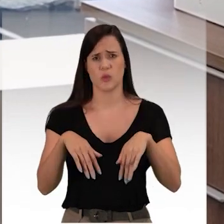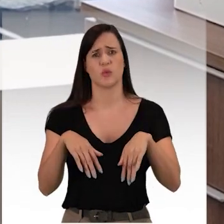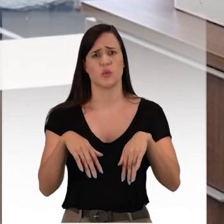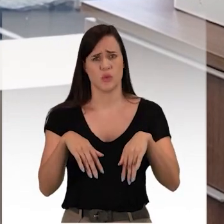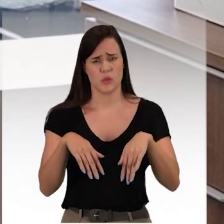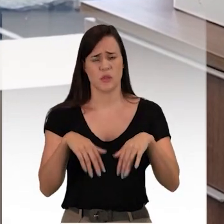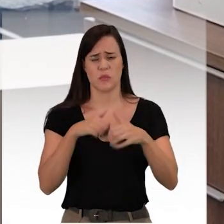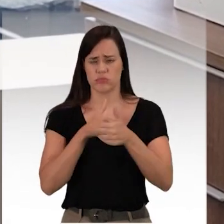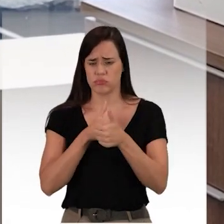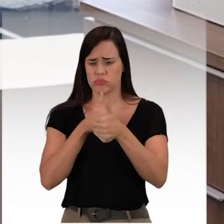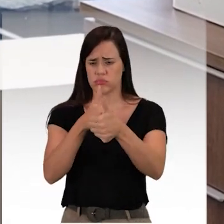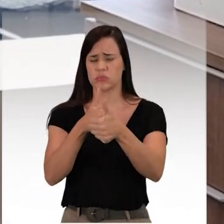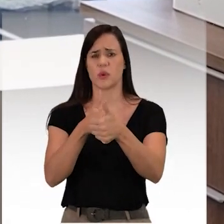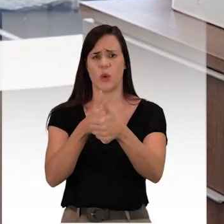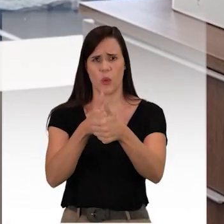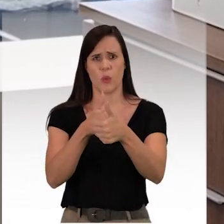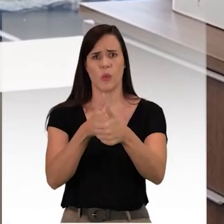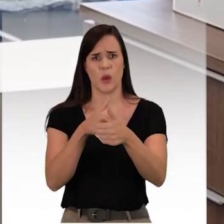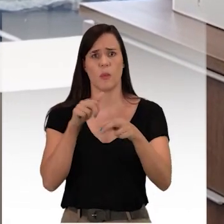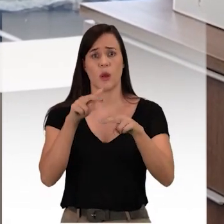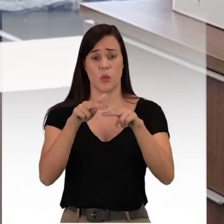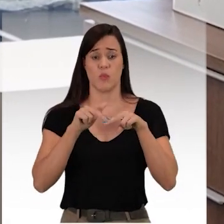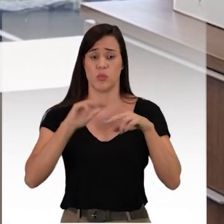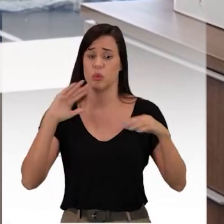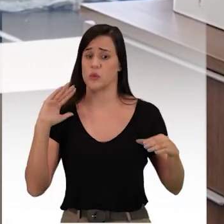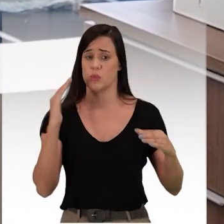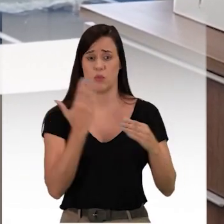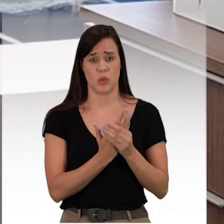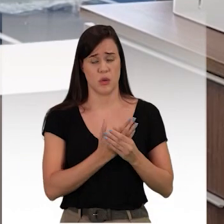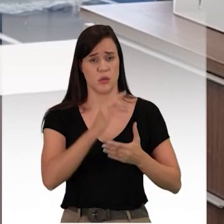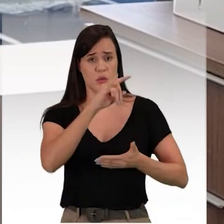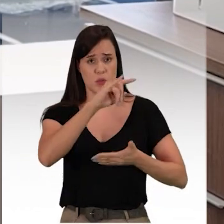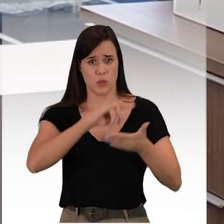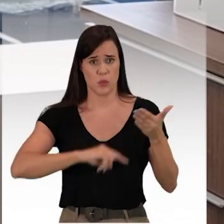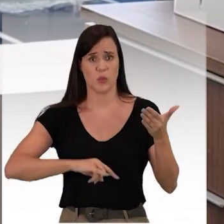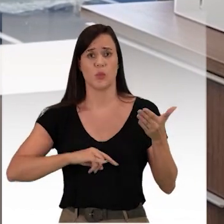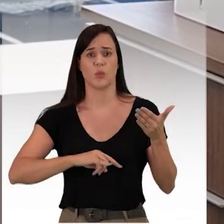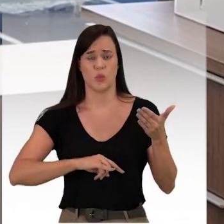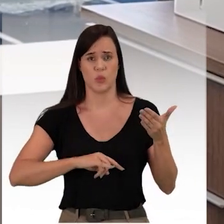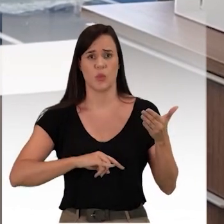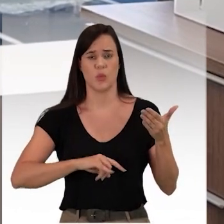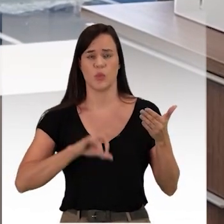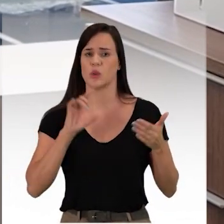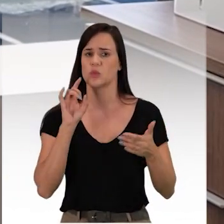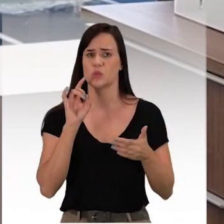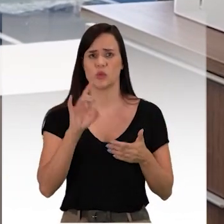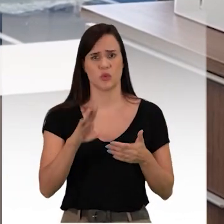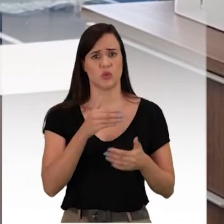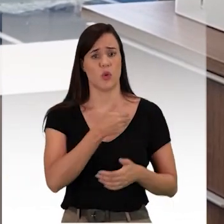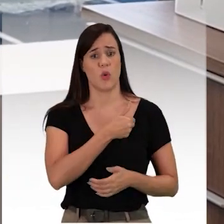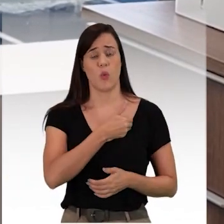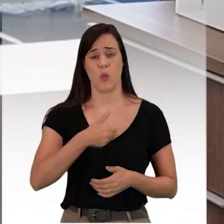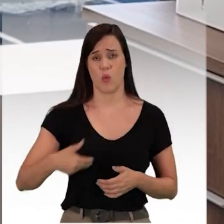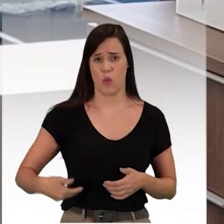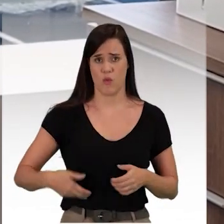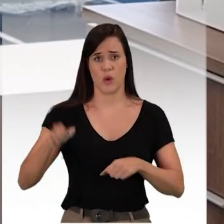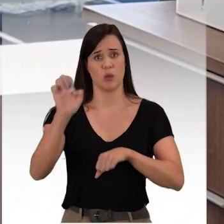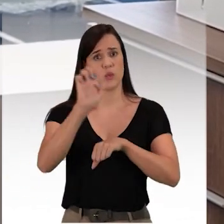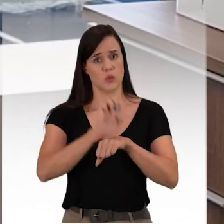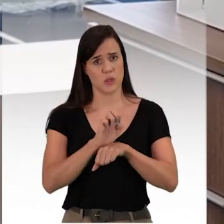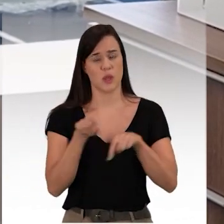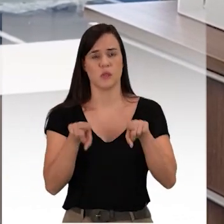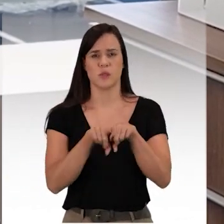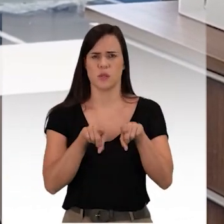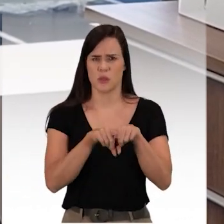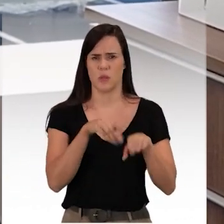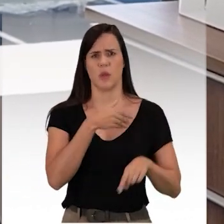instrução desse procedimento de acompanhamento. Por isso, uma ação de exibição de documentos e apenas em face do governo do estado, e